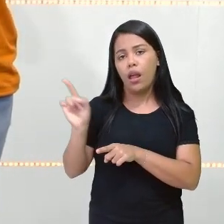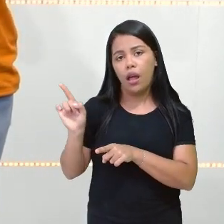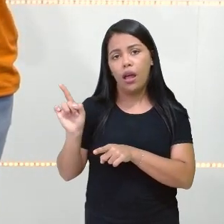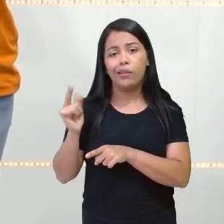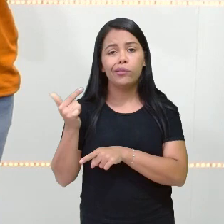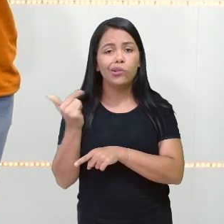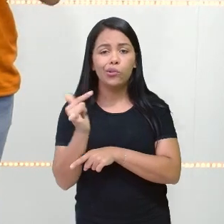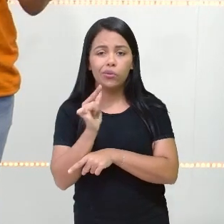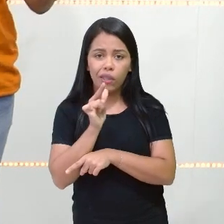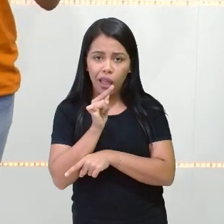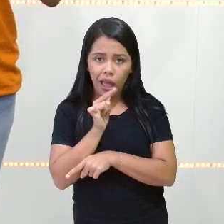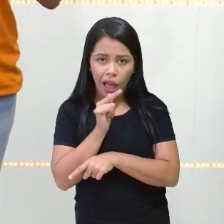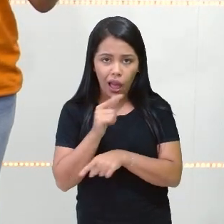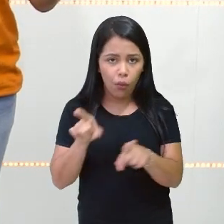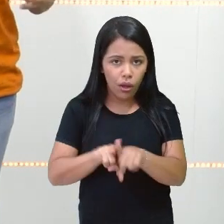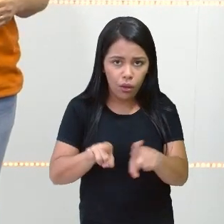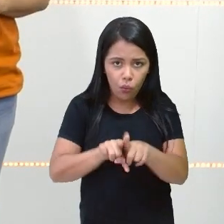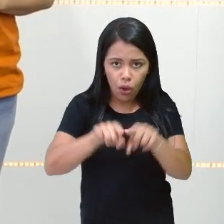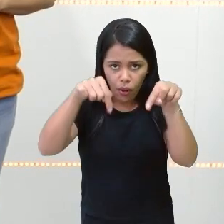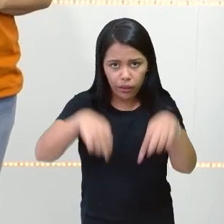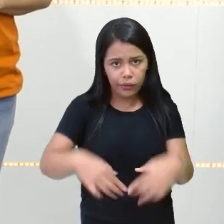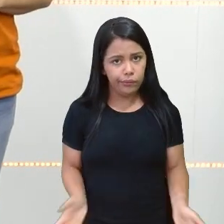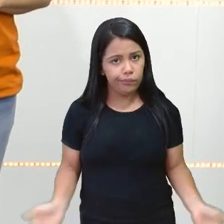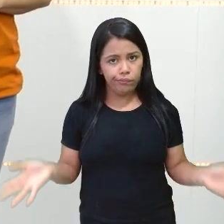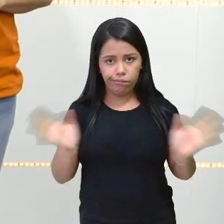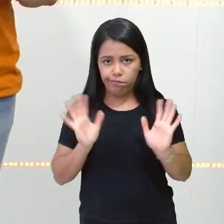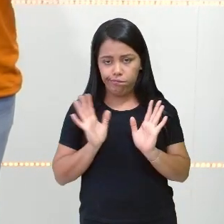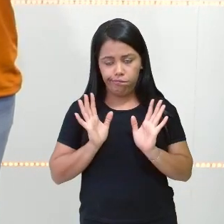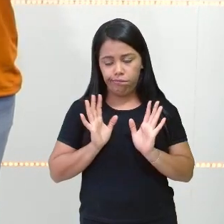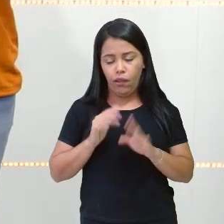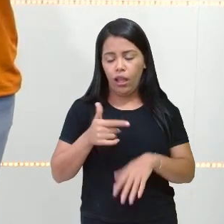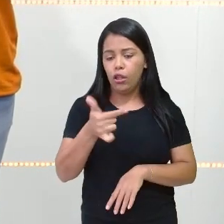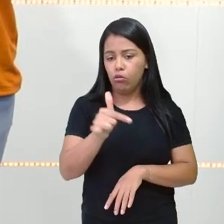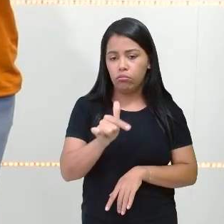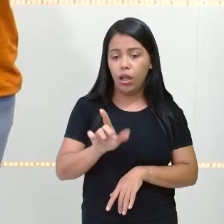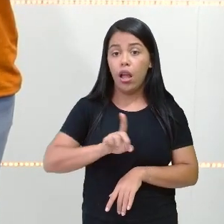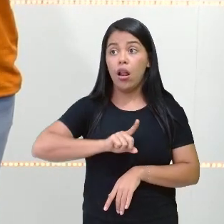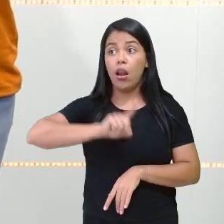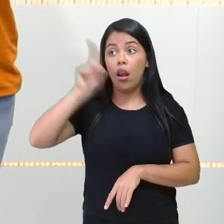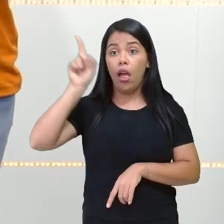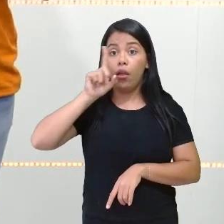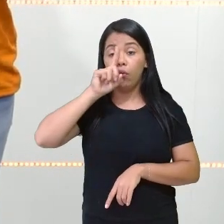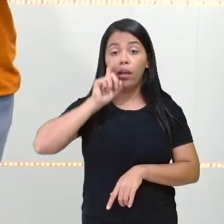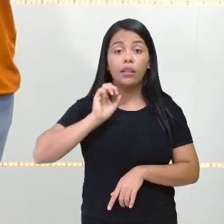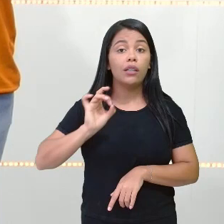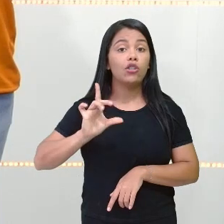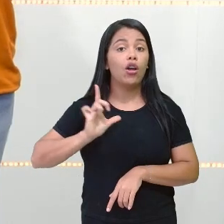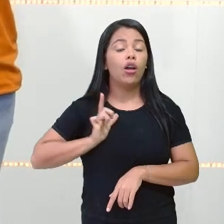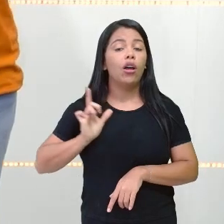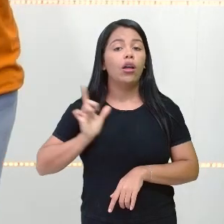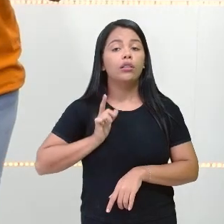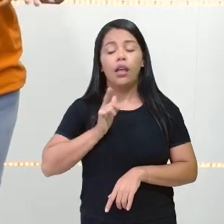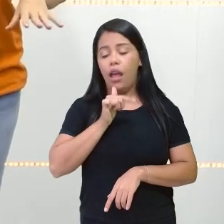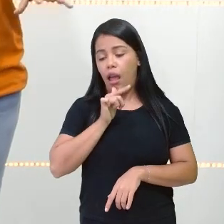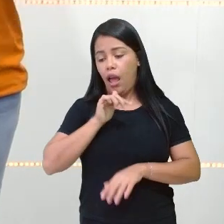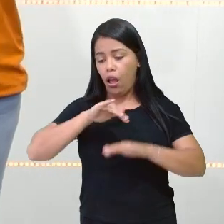nossas torneiras, lá não existe naturalmente, tá? Lá é somente água do mar. Ele tira